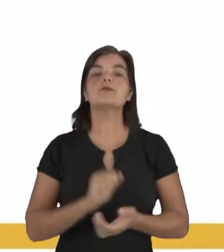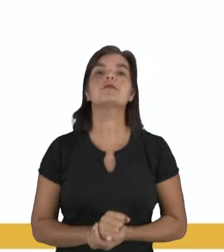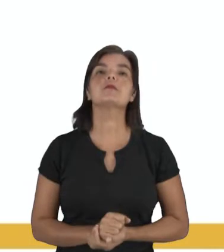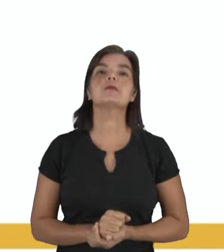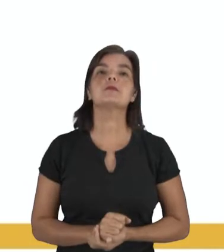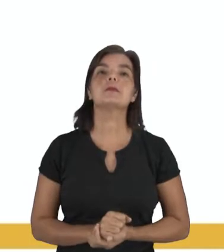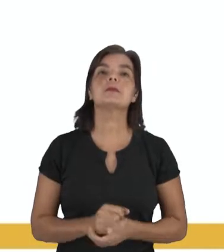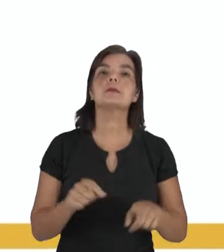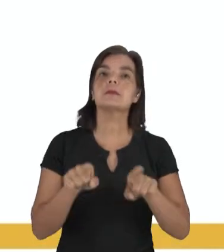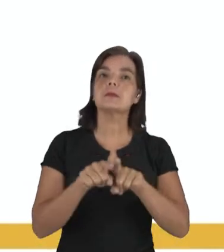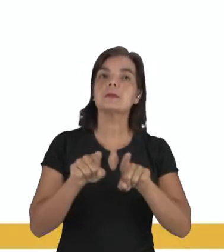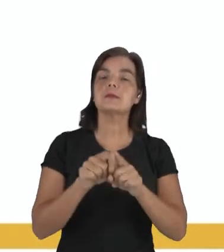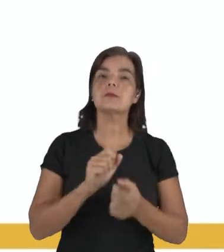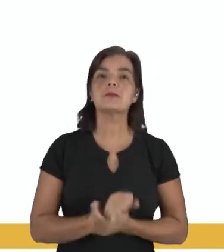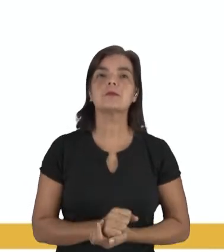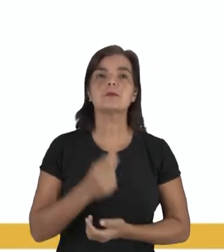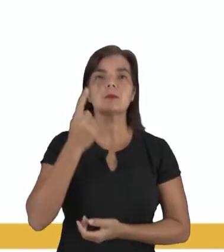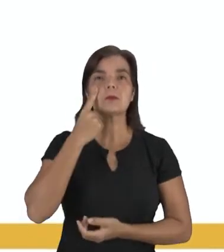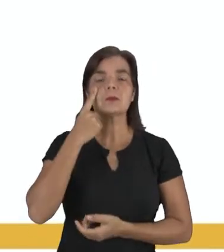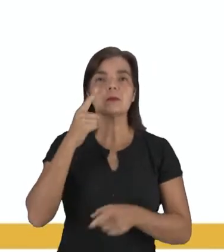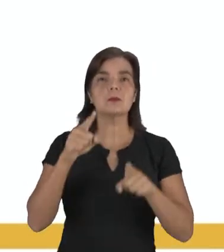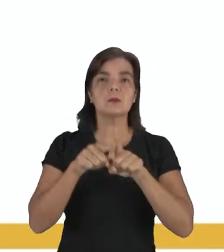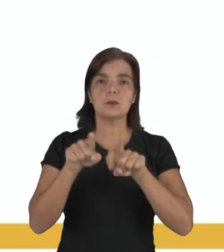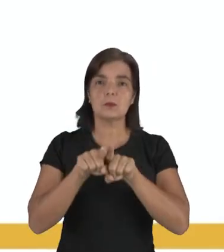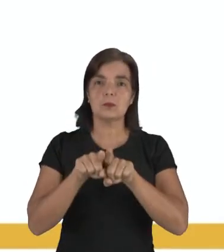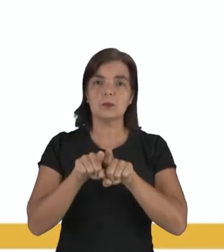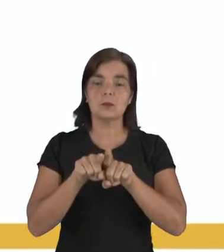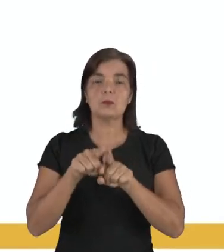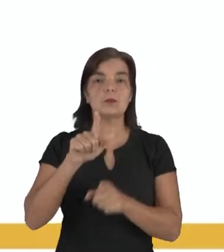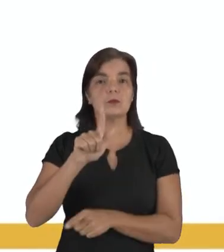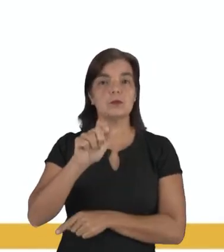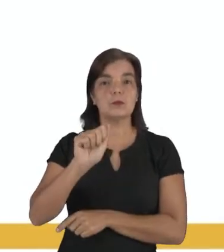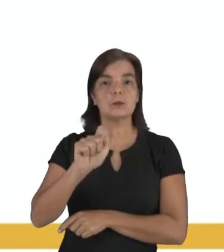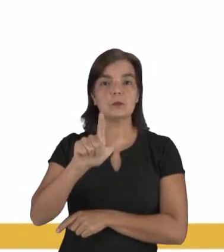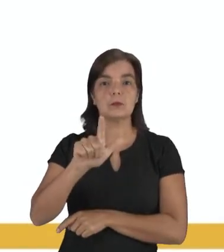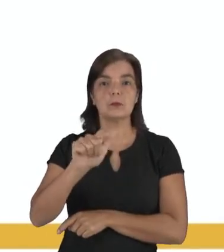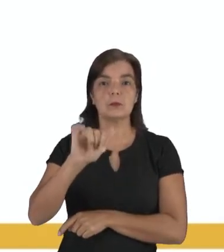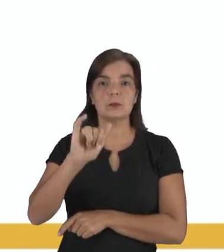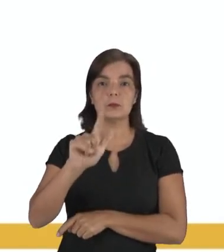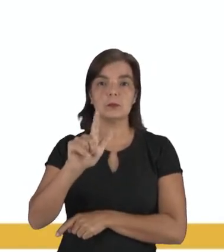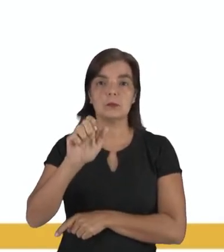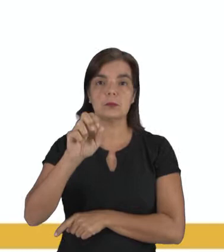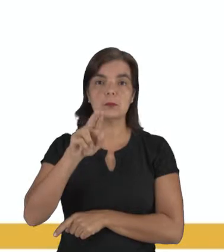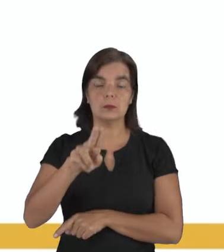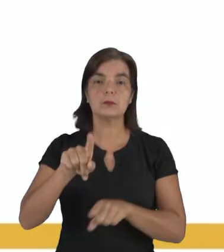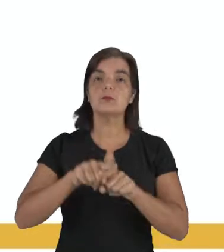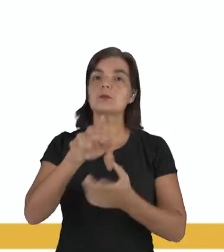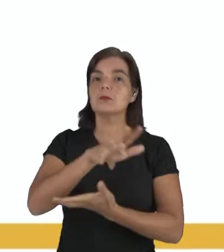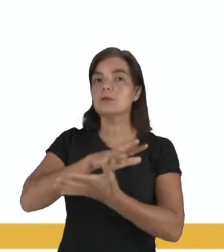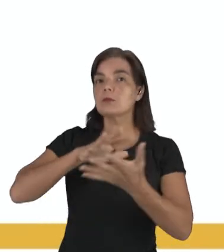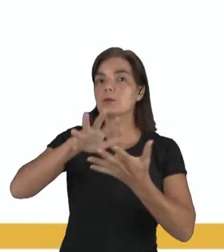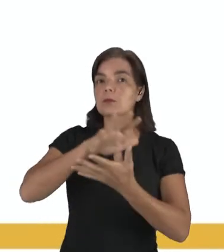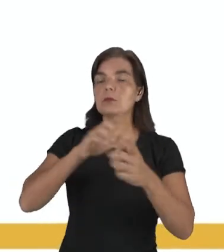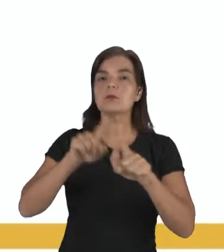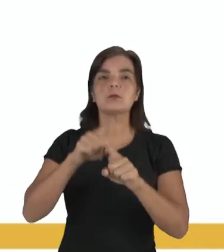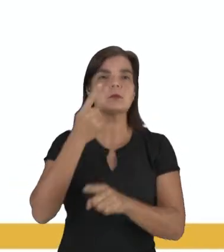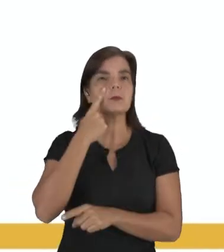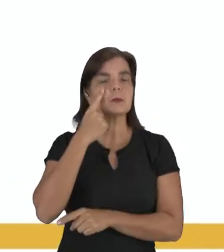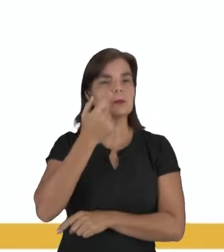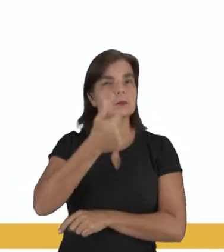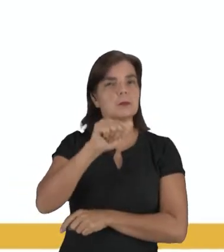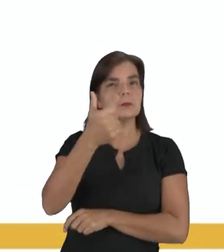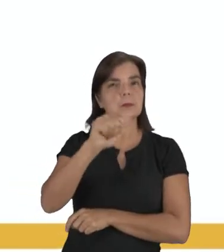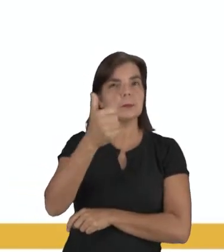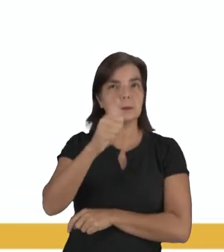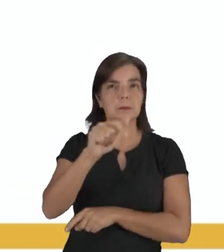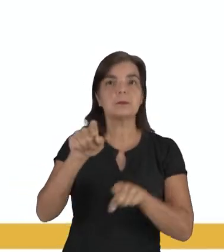astronomia moderna que vai causar ali o Galileu nesse processo de revolução. Mas tu verifica que a primeira setinha,